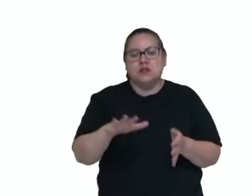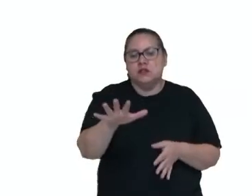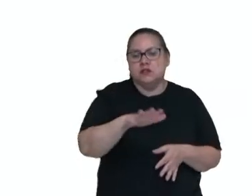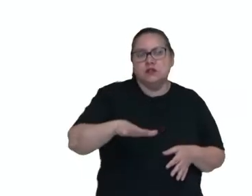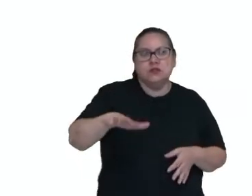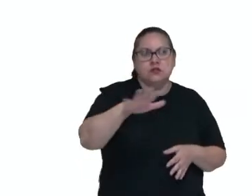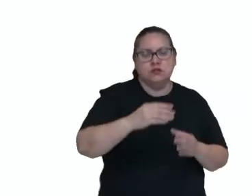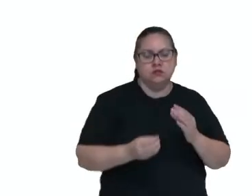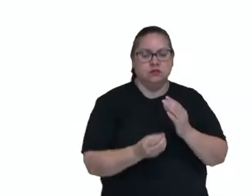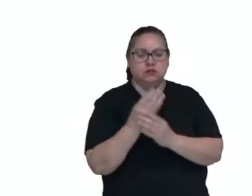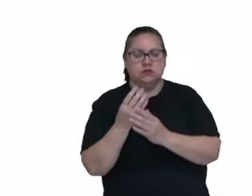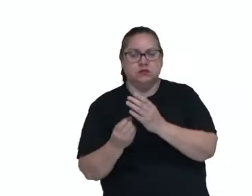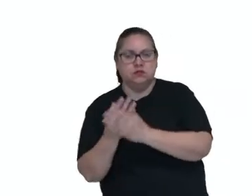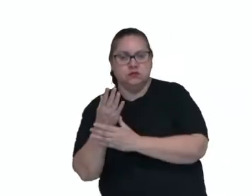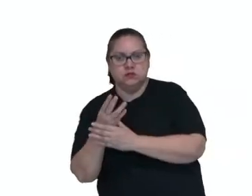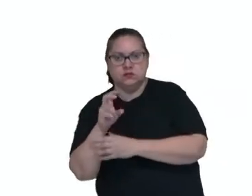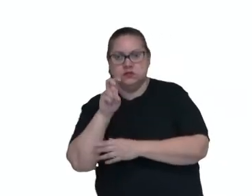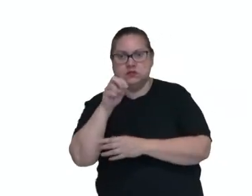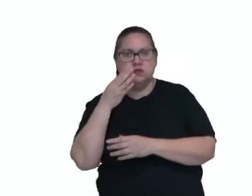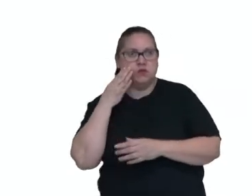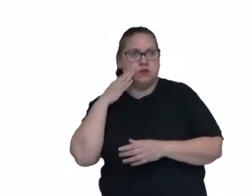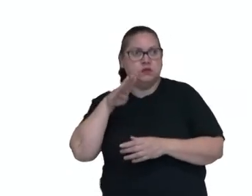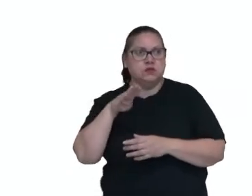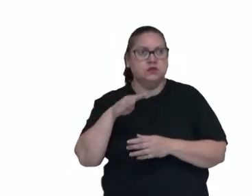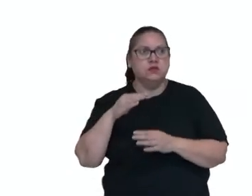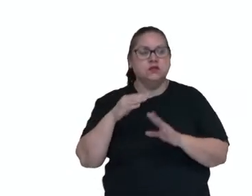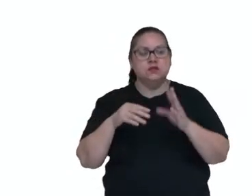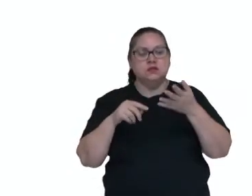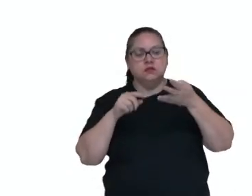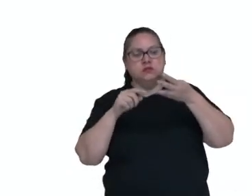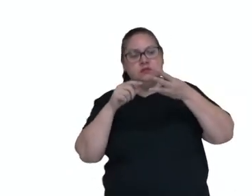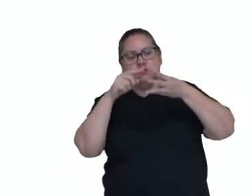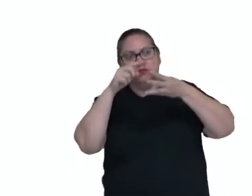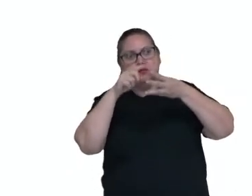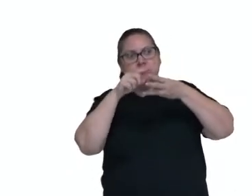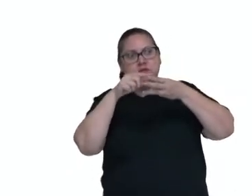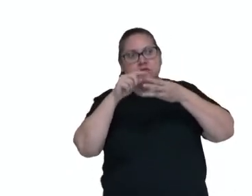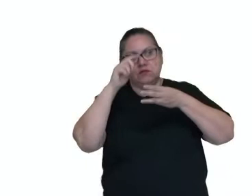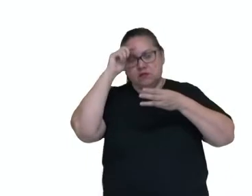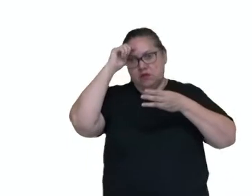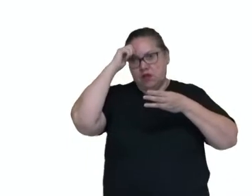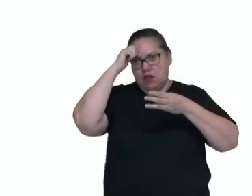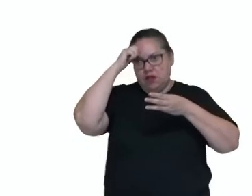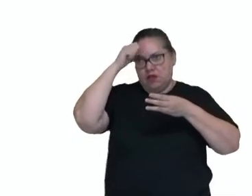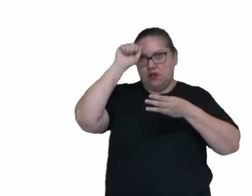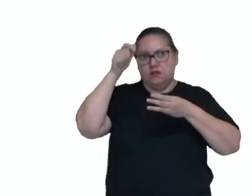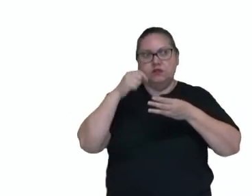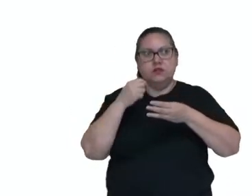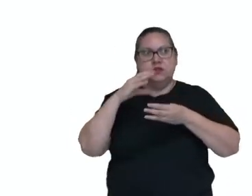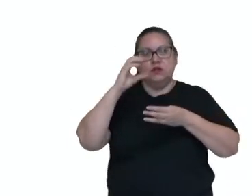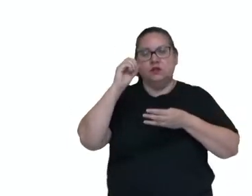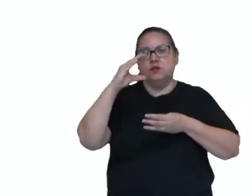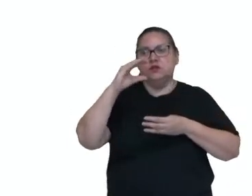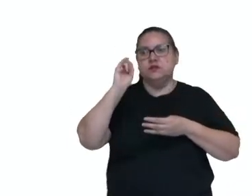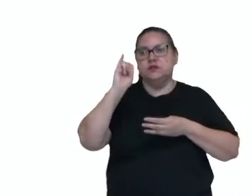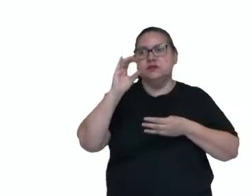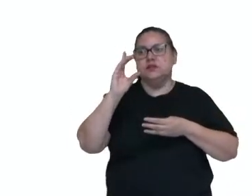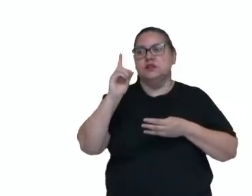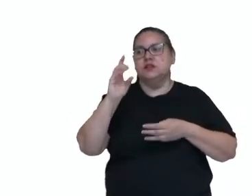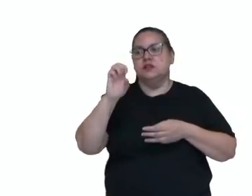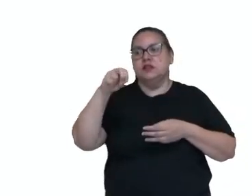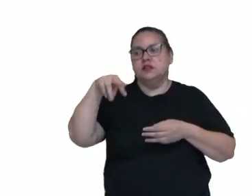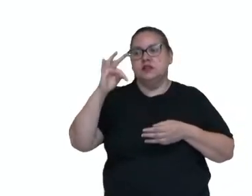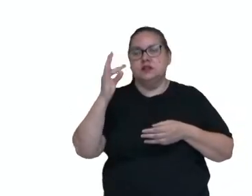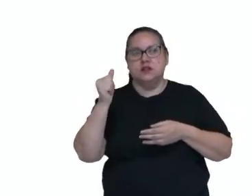regiões de origem desses 5 milhões de africanos estão divididas da seguinte maneira: uma África Ocidental, 10%,